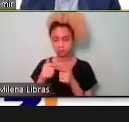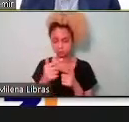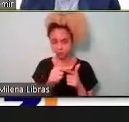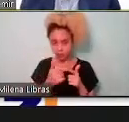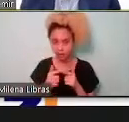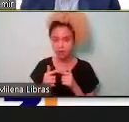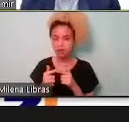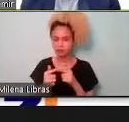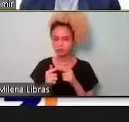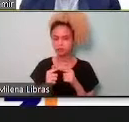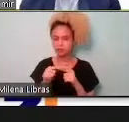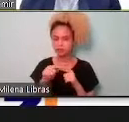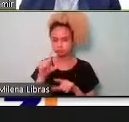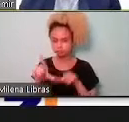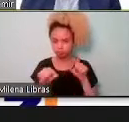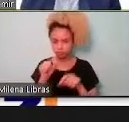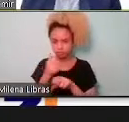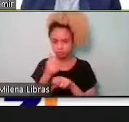habilitado,